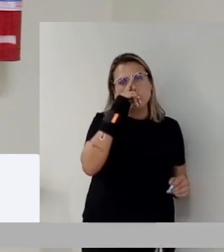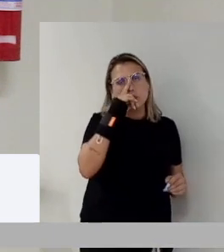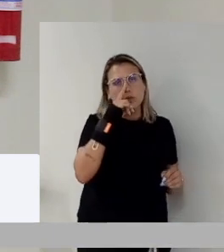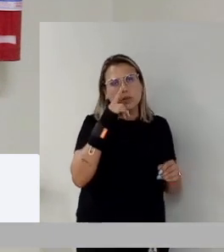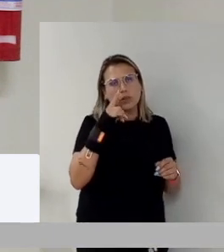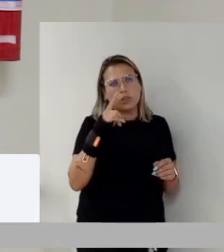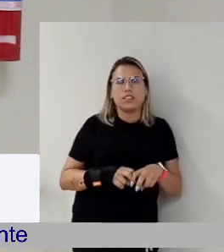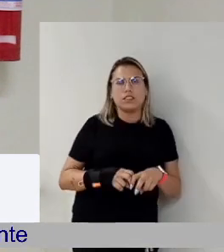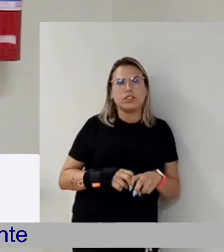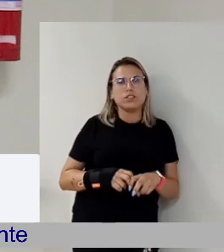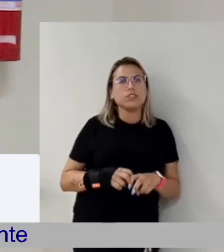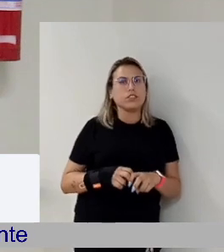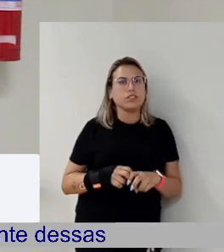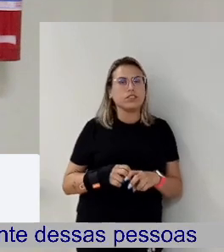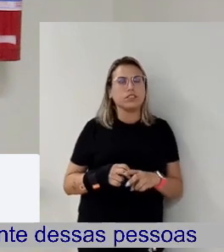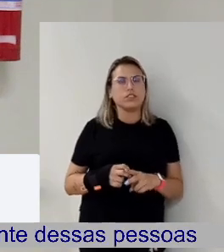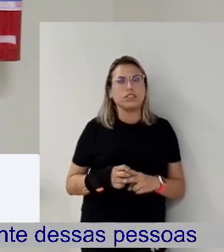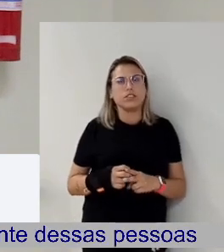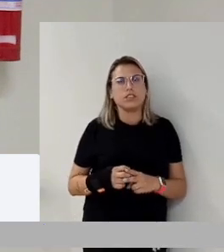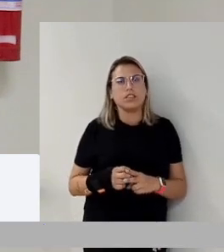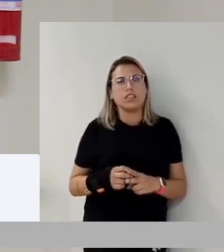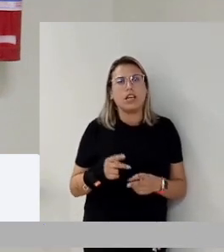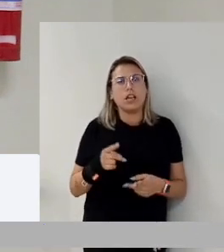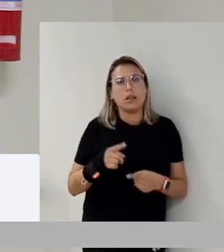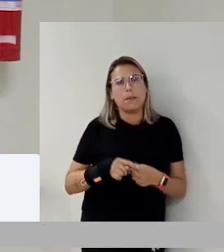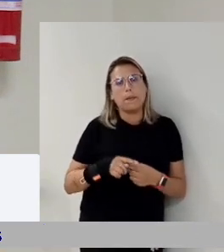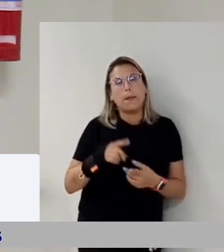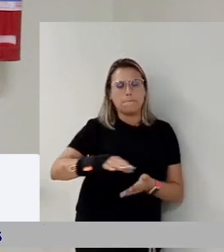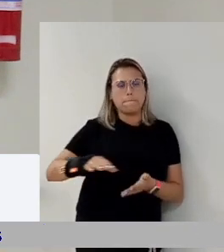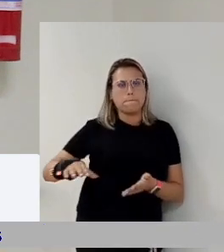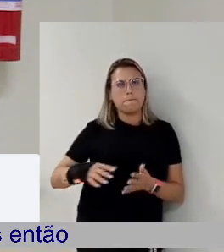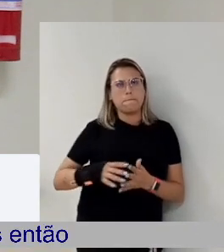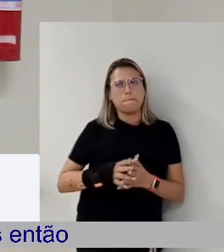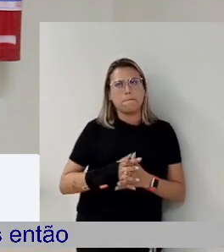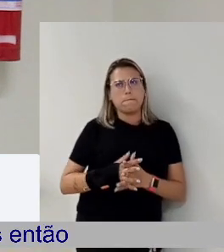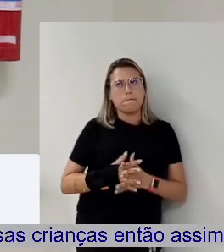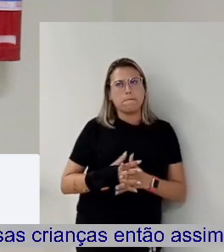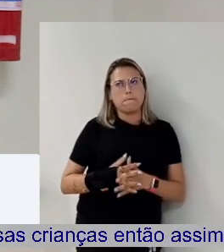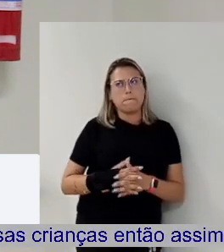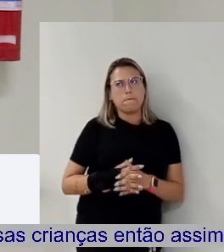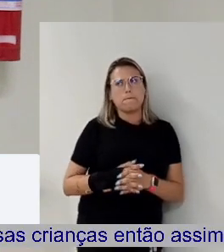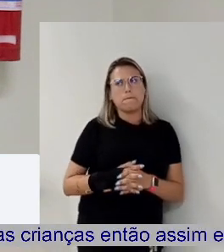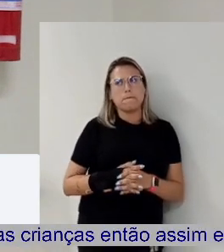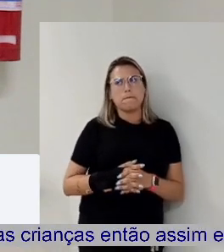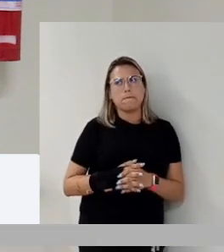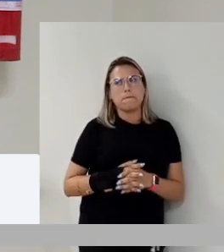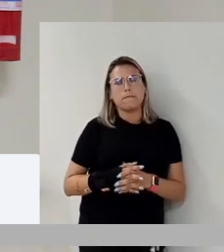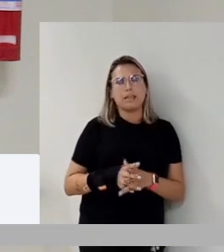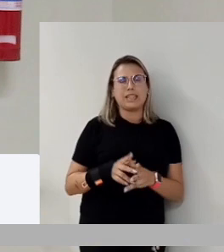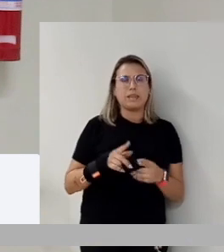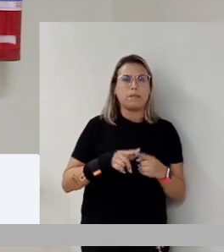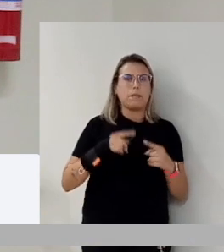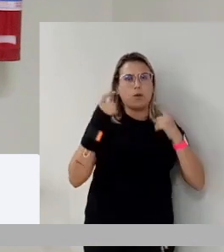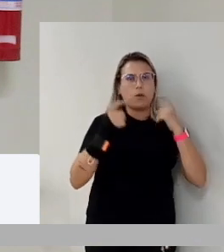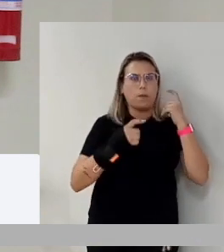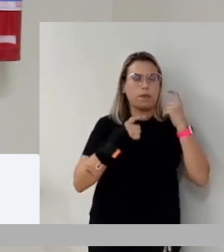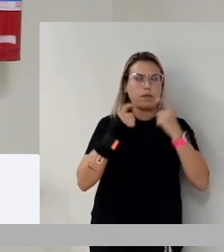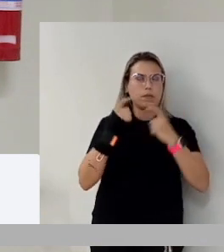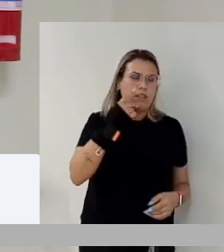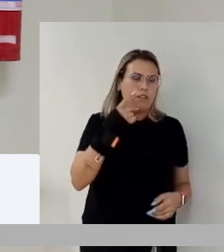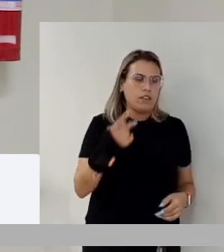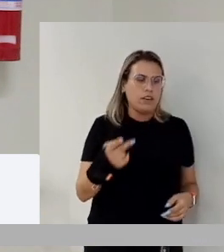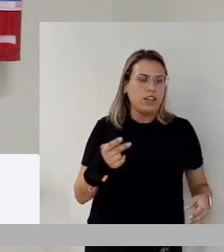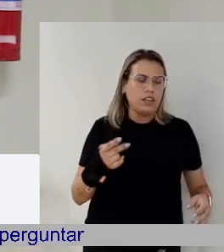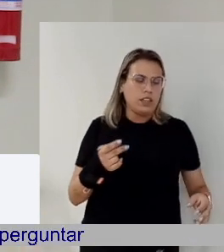de acidente dessas pessoas principalmente dessas crianças então assim e a preocupação né eu falei